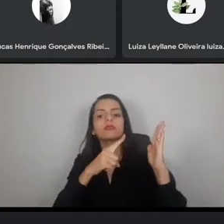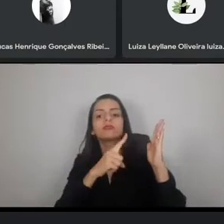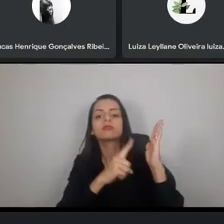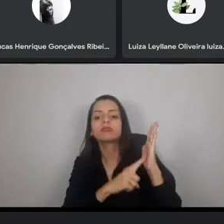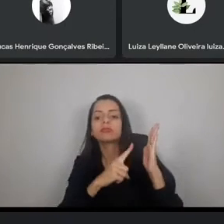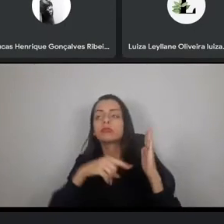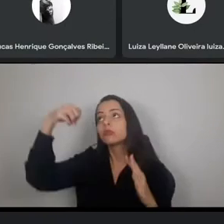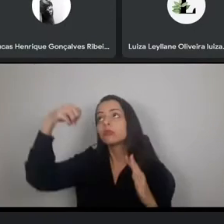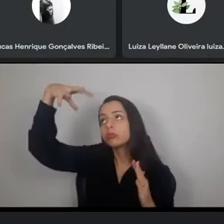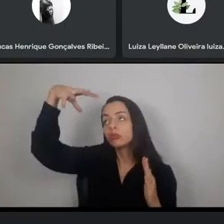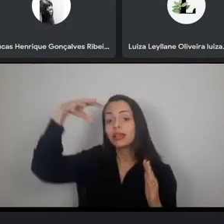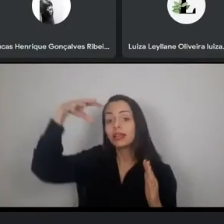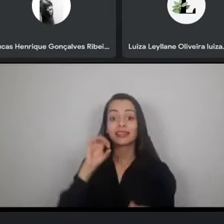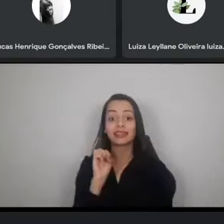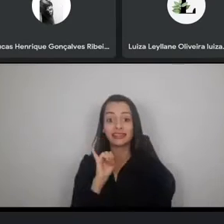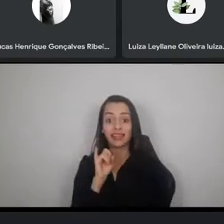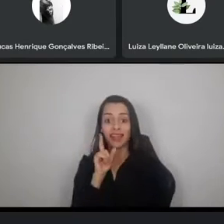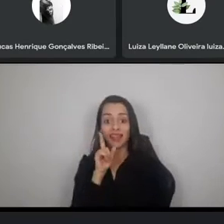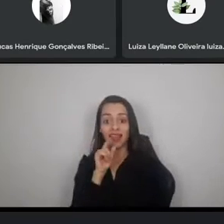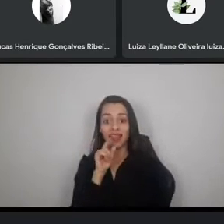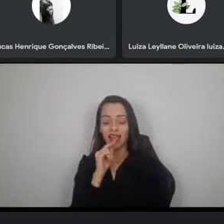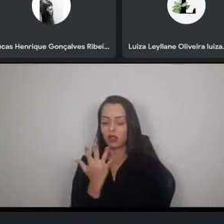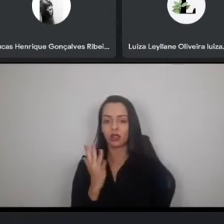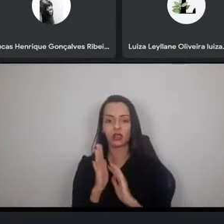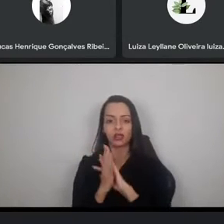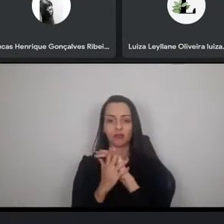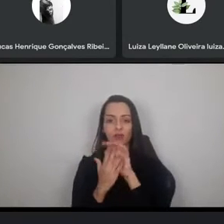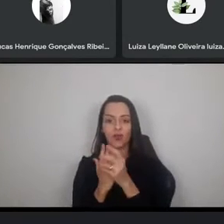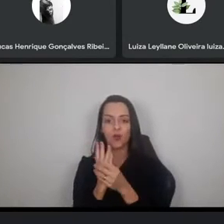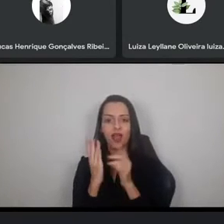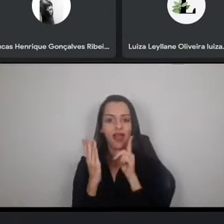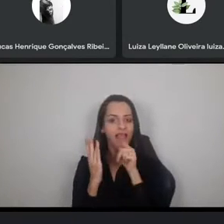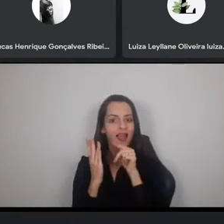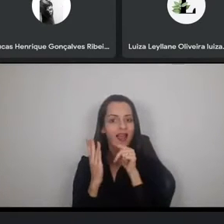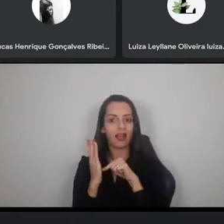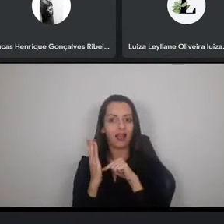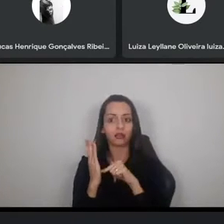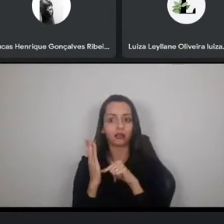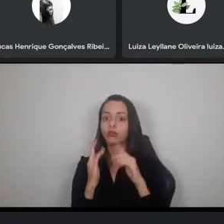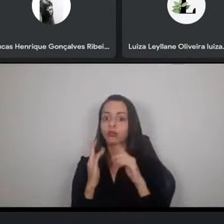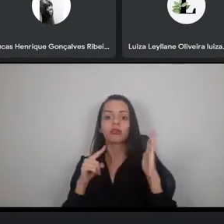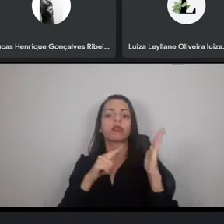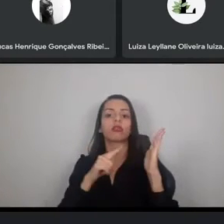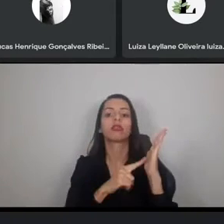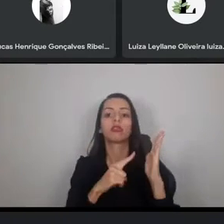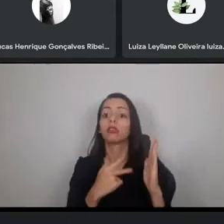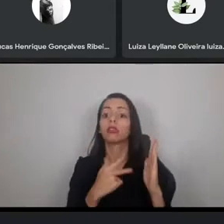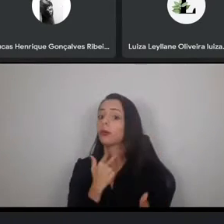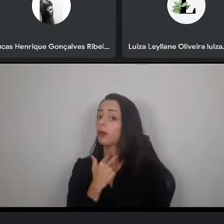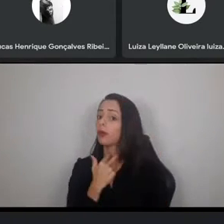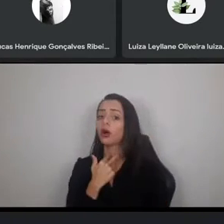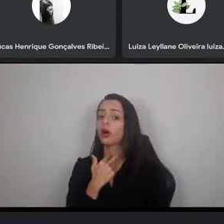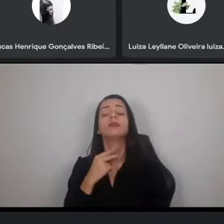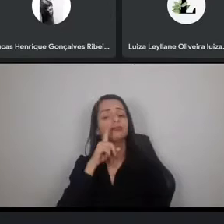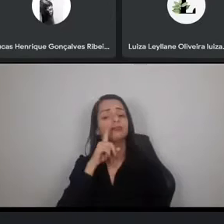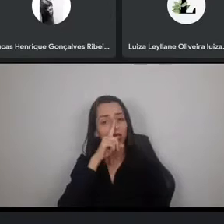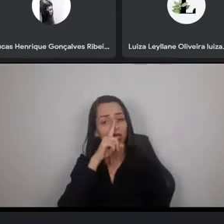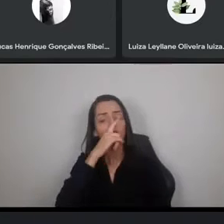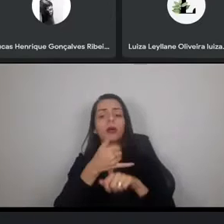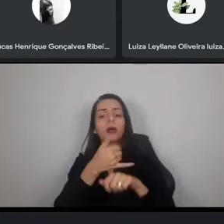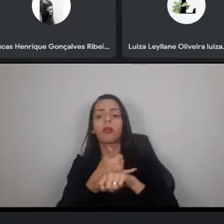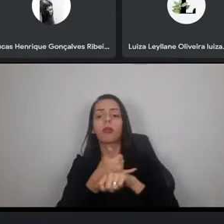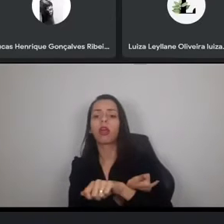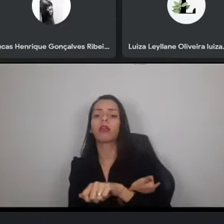acender esse interruptor quando estivermos com a mão molhada, porque podemos sofrer um choque elétrico, porque a água